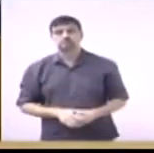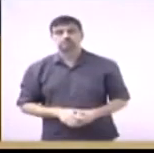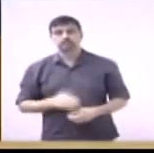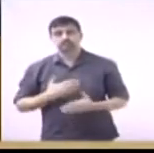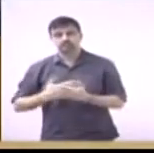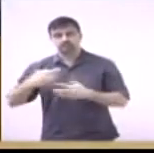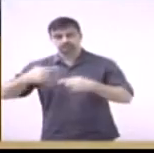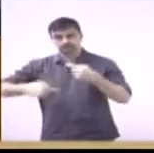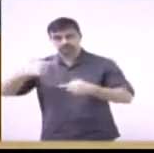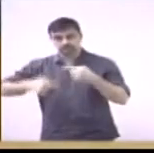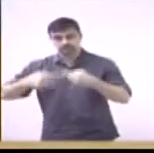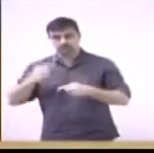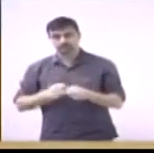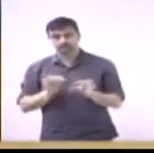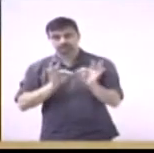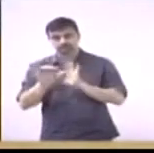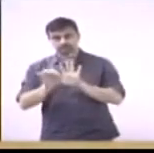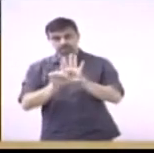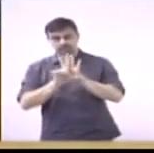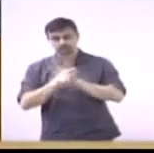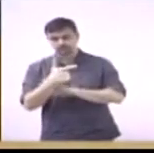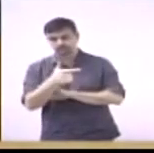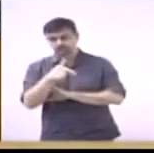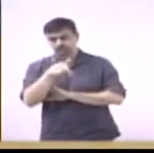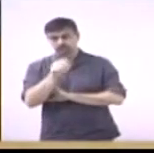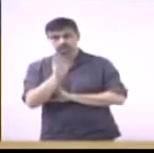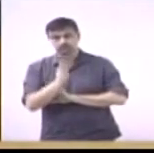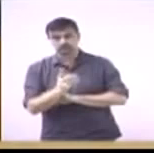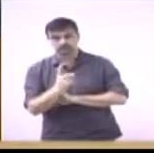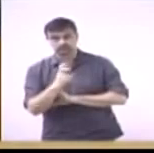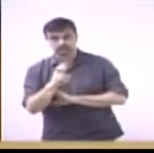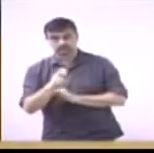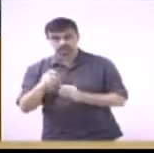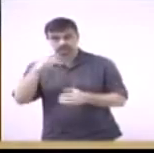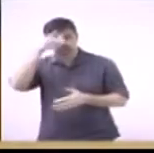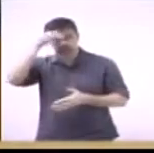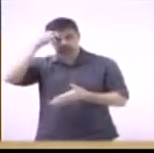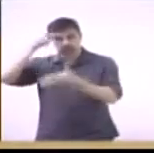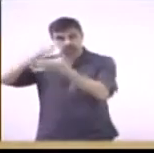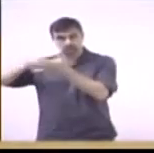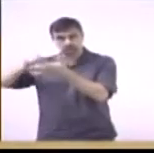Em discussão, o projeto de lei número 27/15 do Executivo.